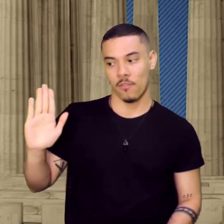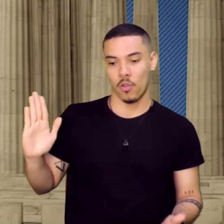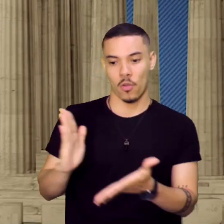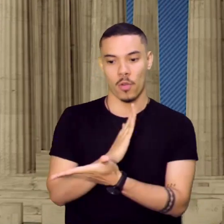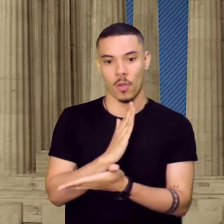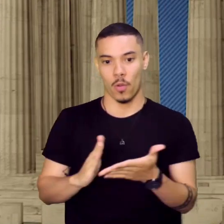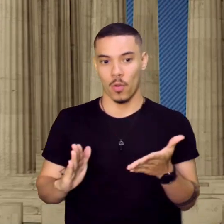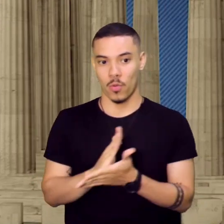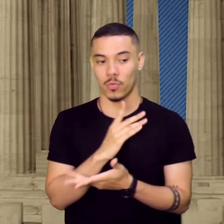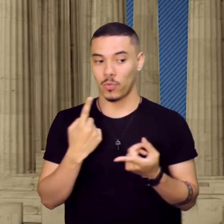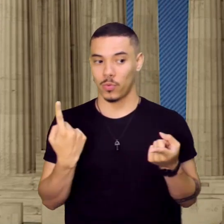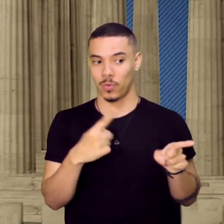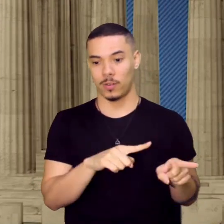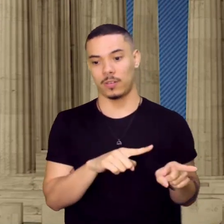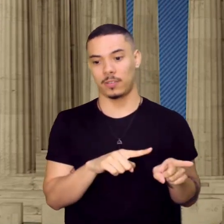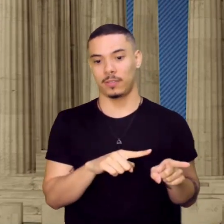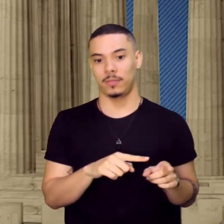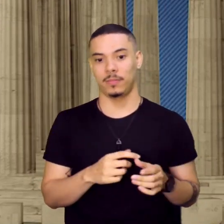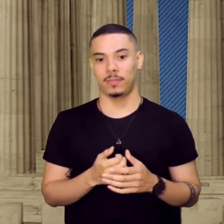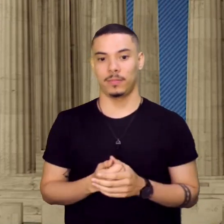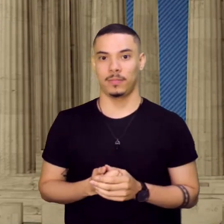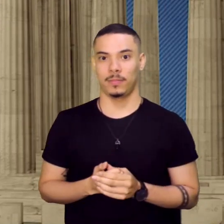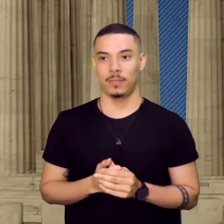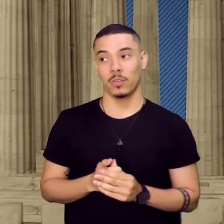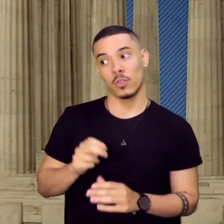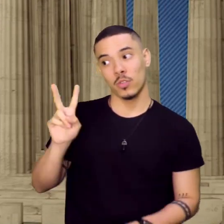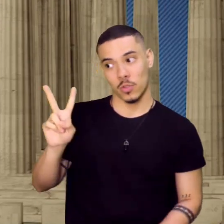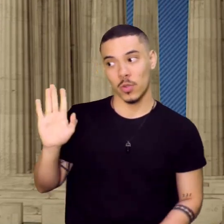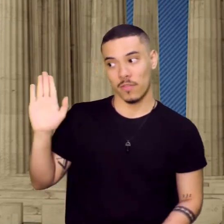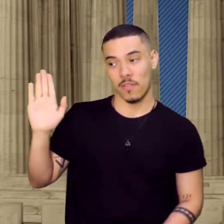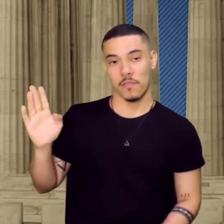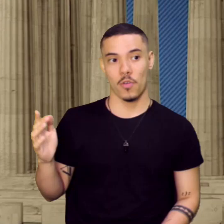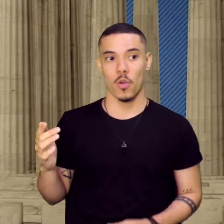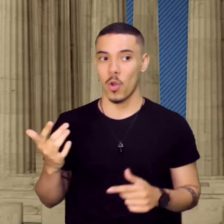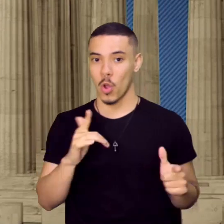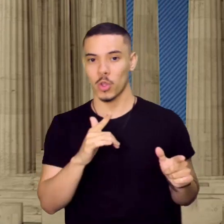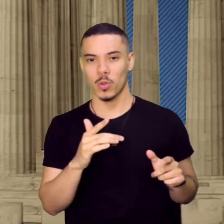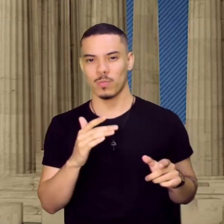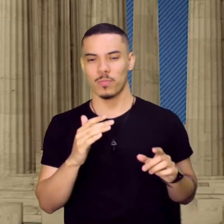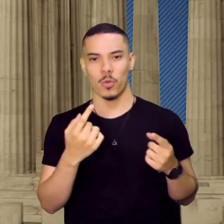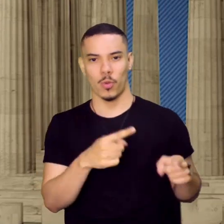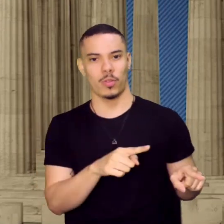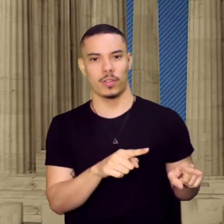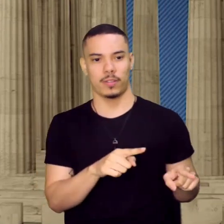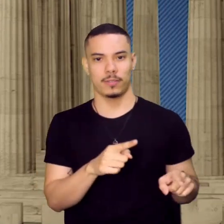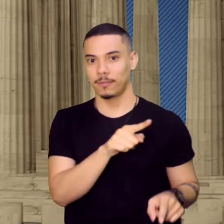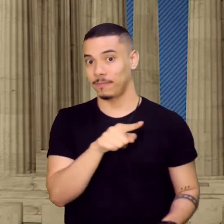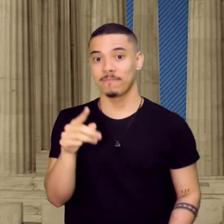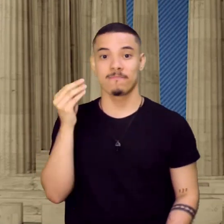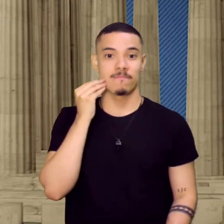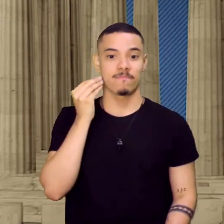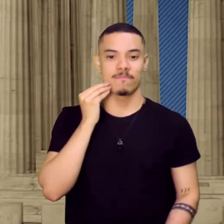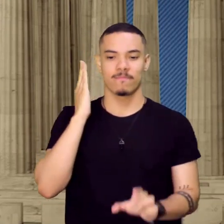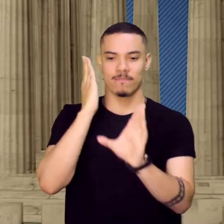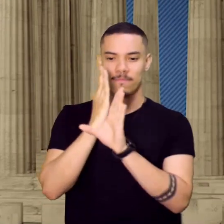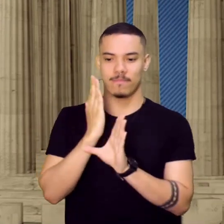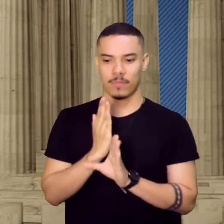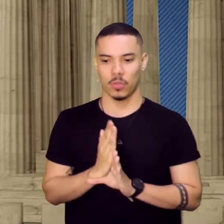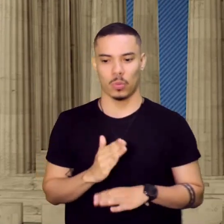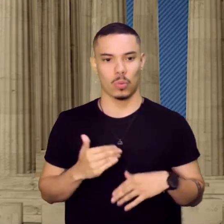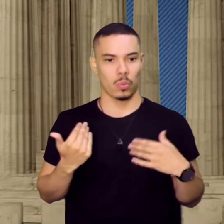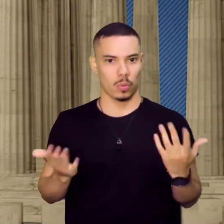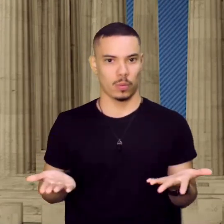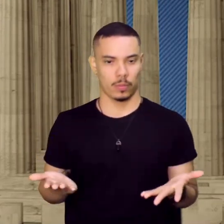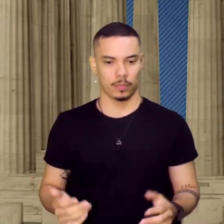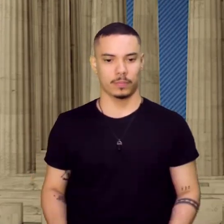desafavores dois a favor e um desaforo então vocês vão tentar descobrir qual alternativa né